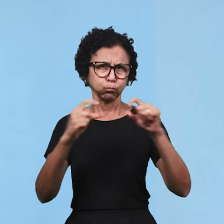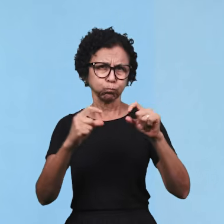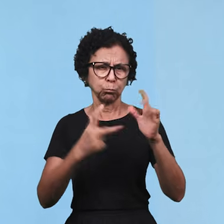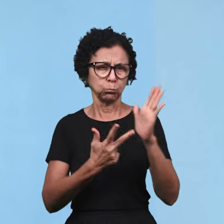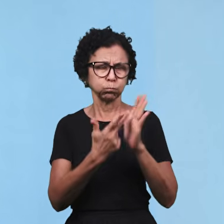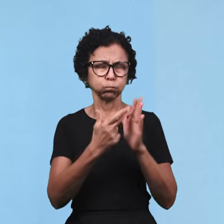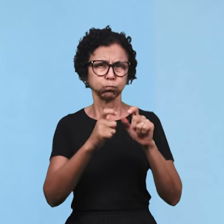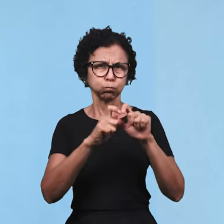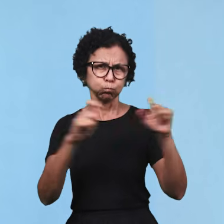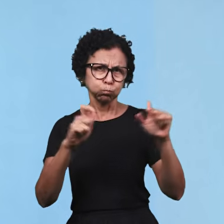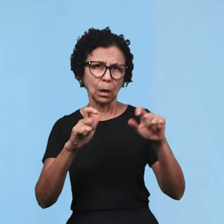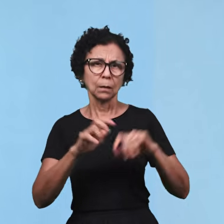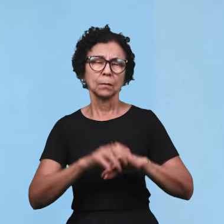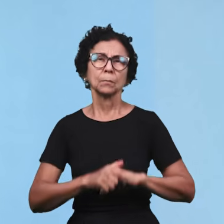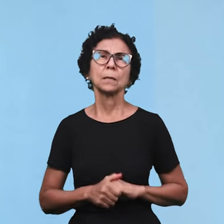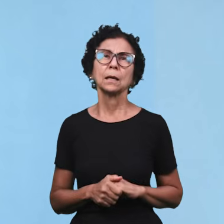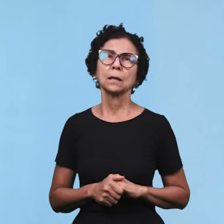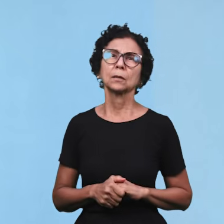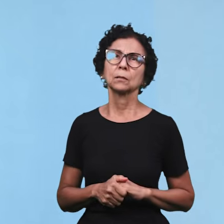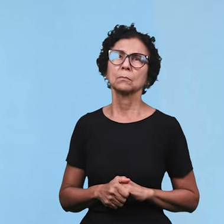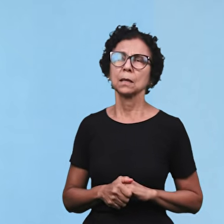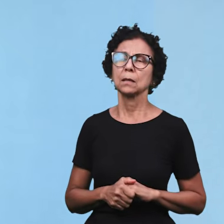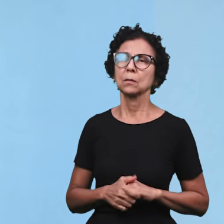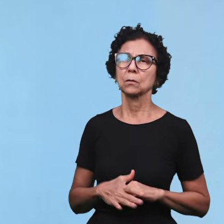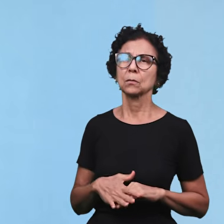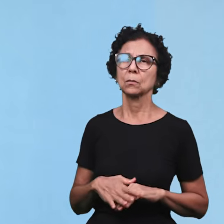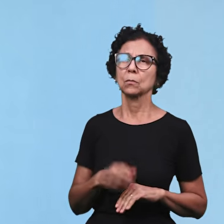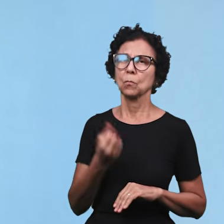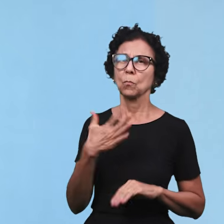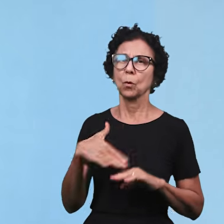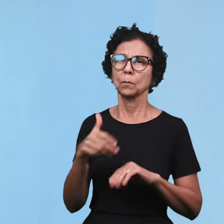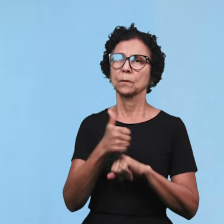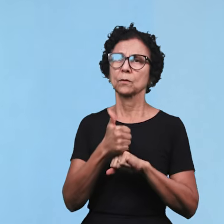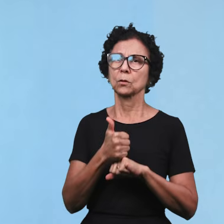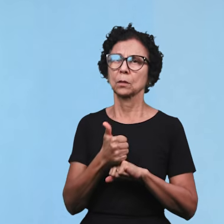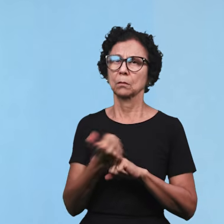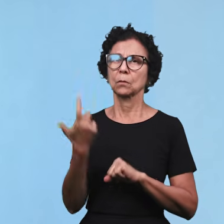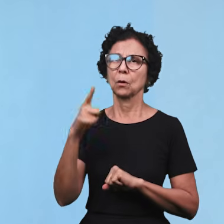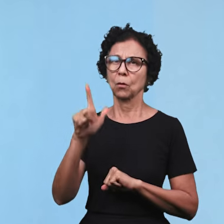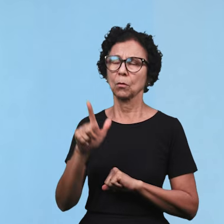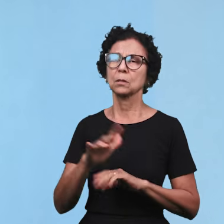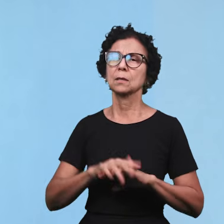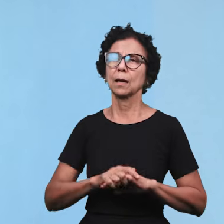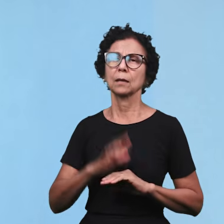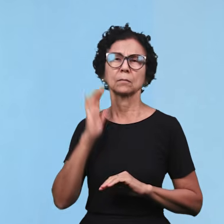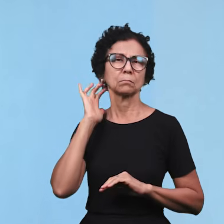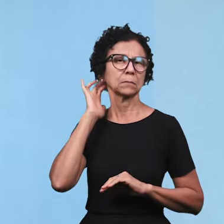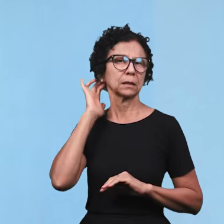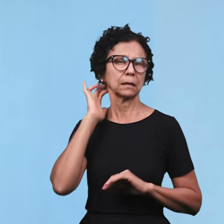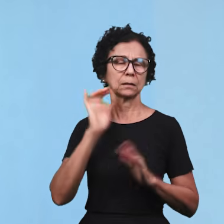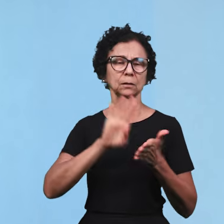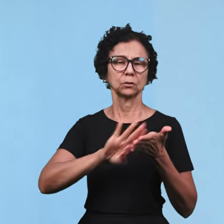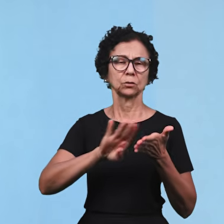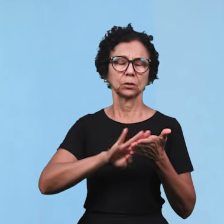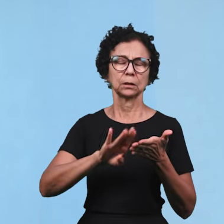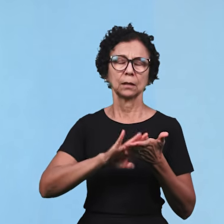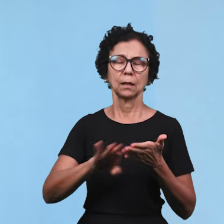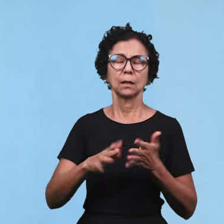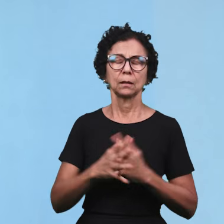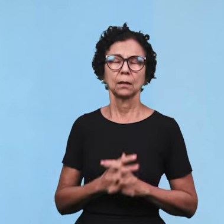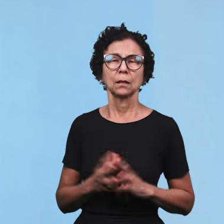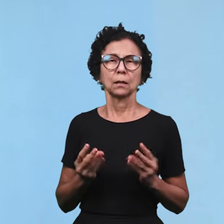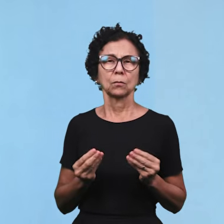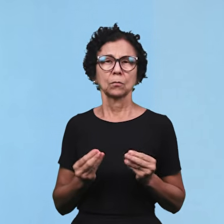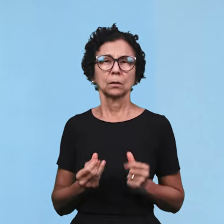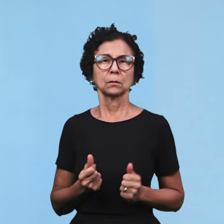capilar, encontre um bom profissional, que eu acredito que aí você consegue chegar num bom resultado e devolver, né, qualidade de vida e autoestima, porque eu acredito